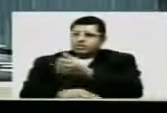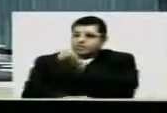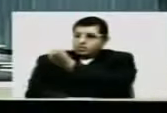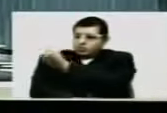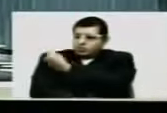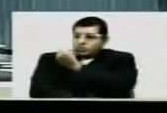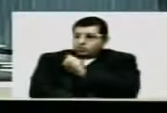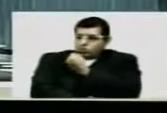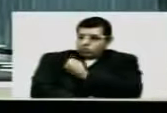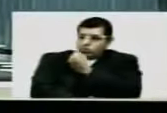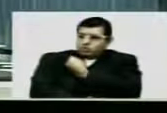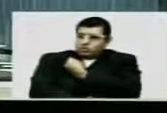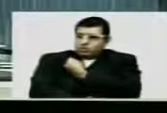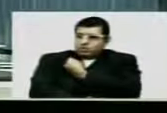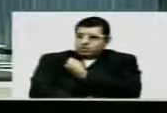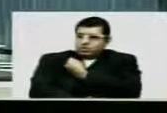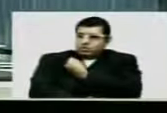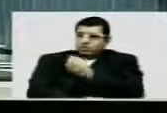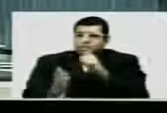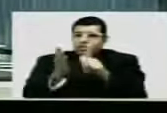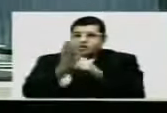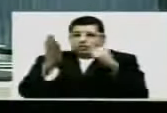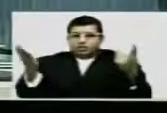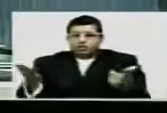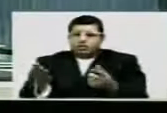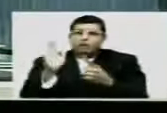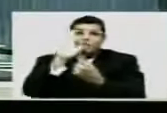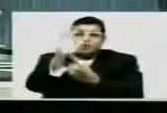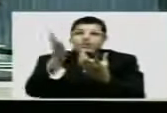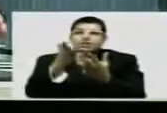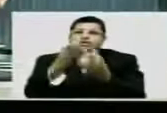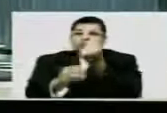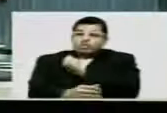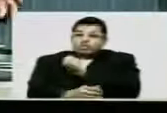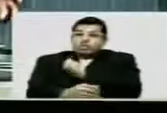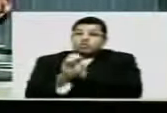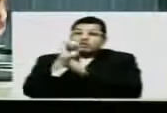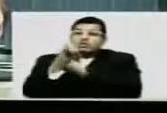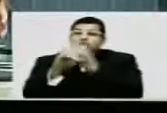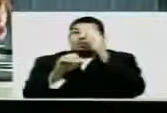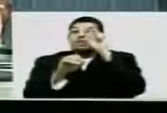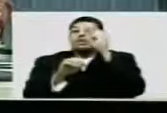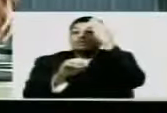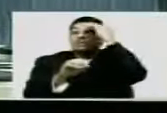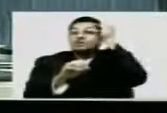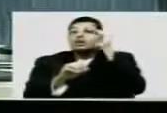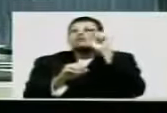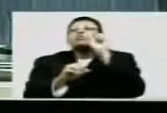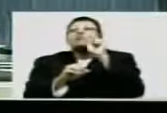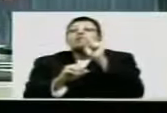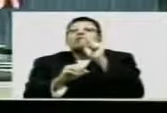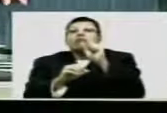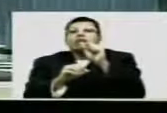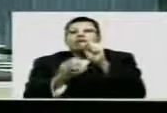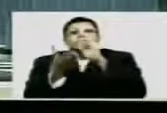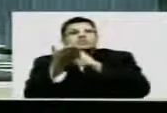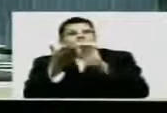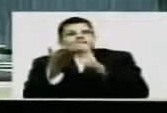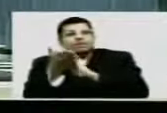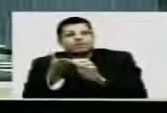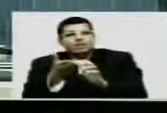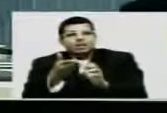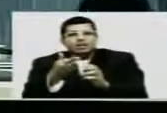número, deputado Zé Ricardo. Aí o jornal publica que esse número só quem sabe é o